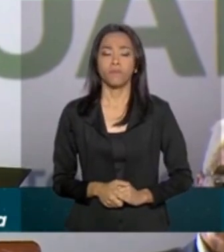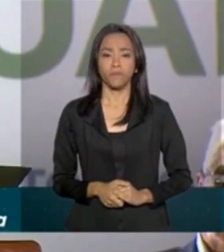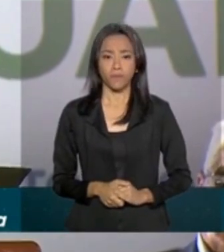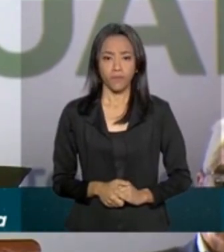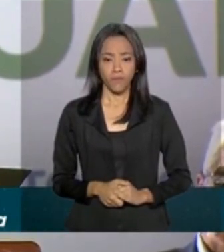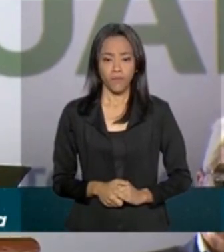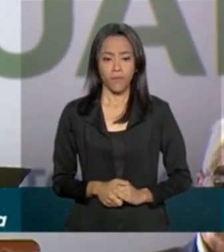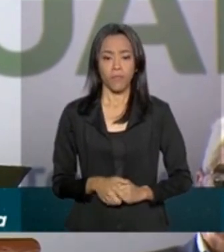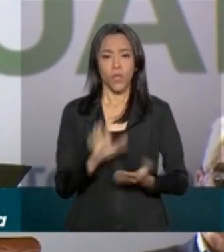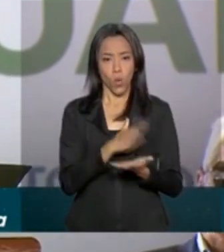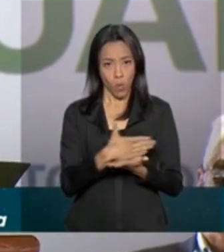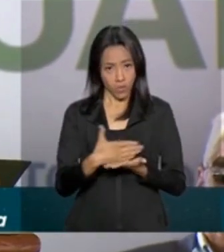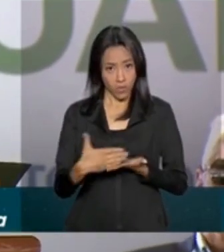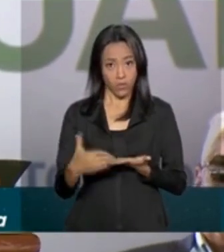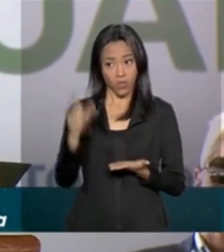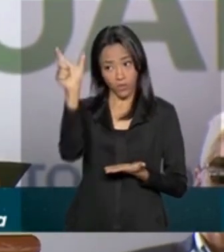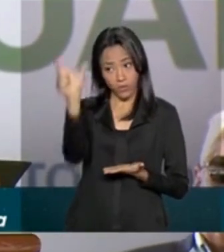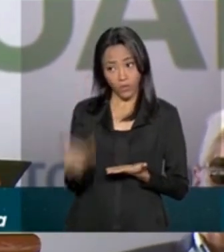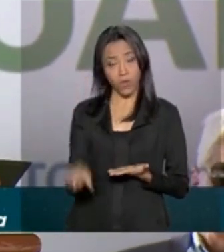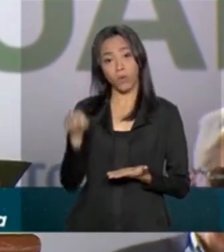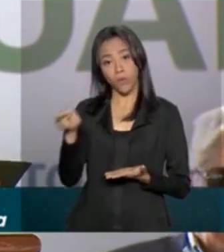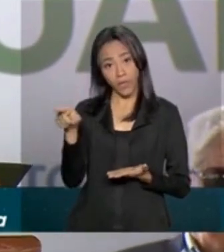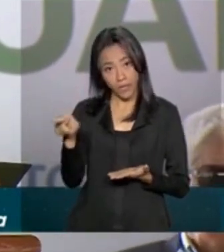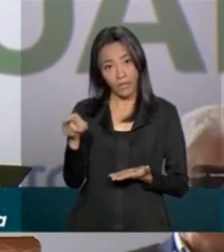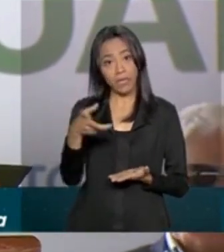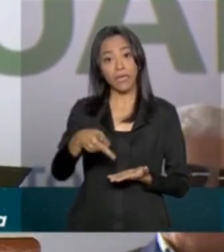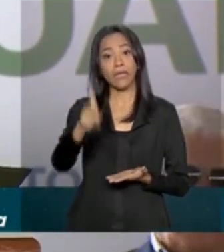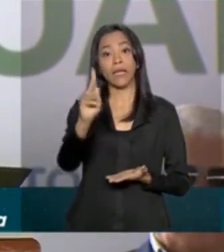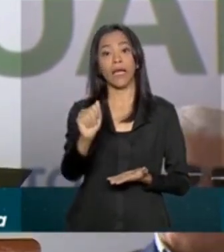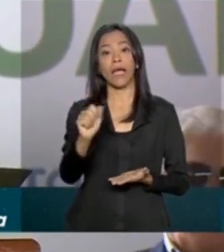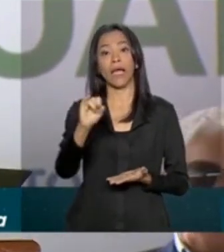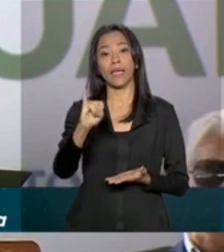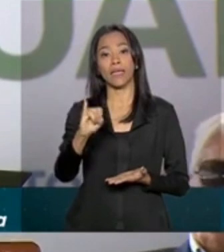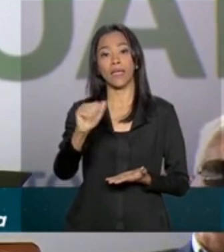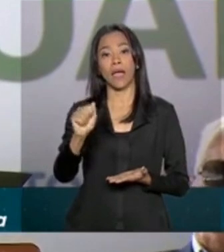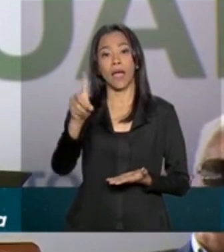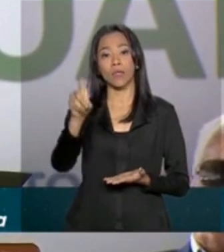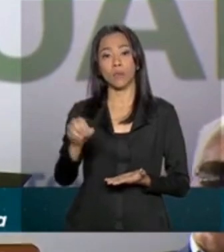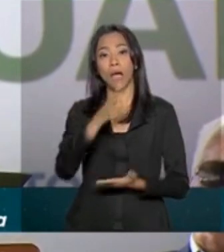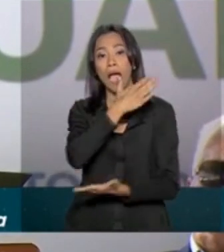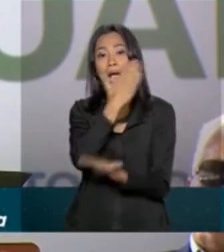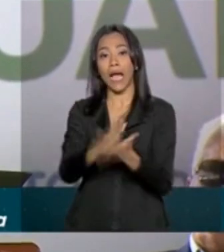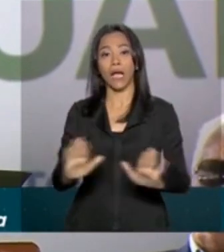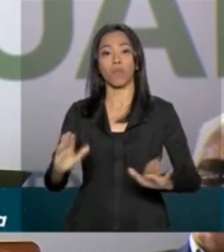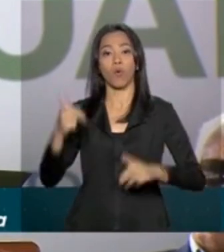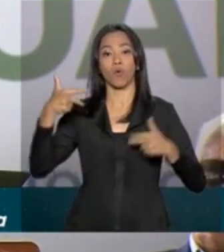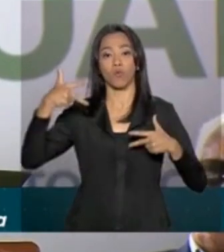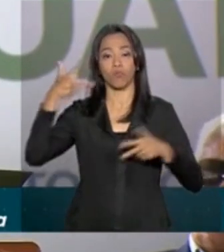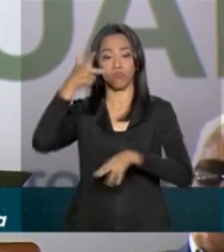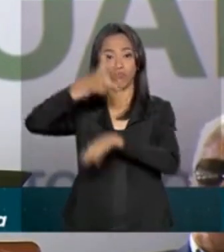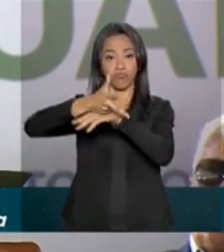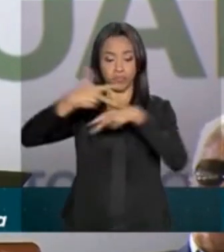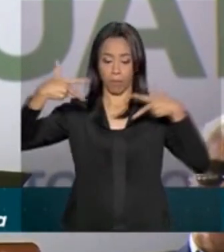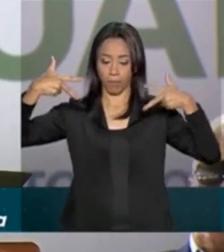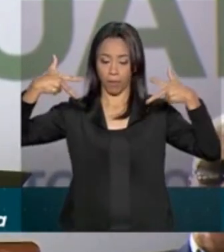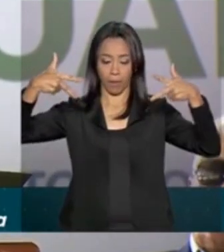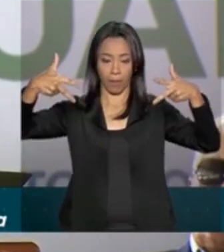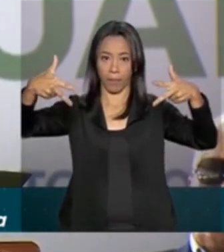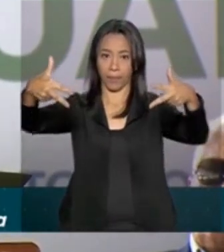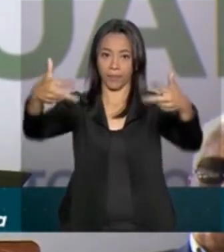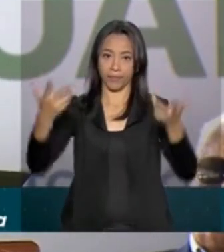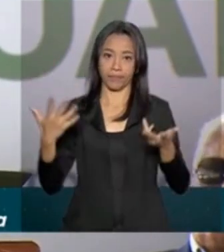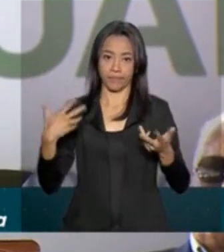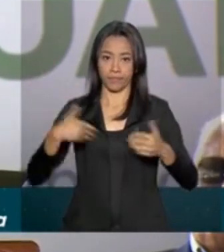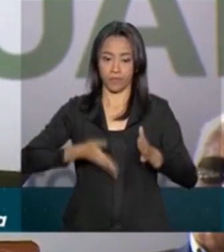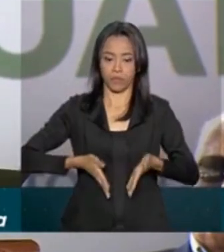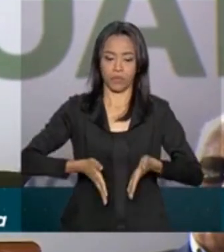Começou com o Caiado, acabando com os radares móveis nas rodovias. Meus amigos policiais rodoviários federais, acabei